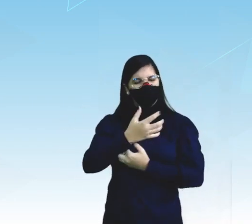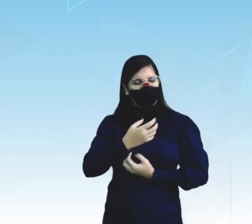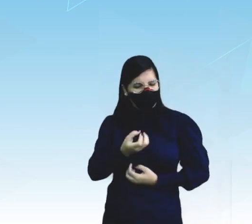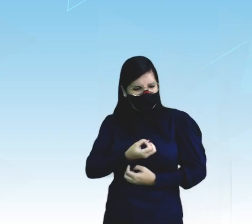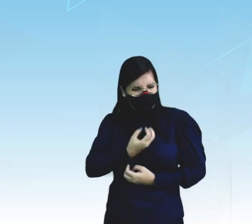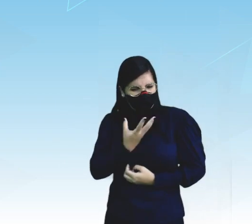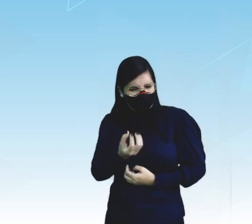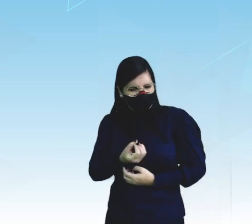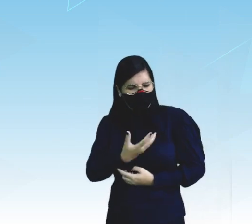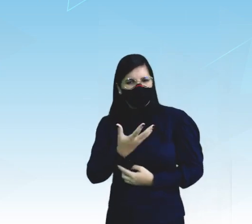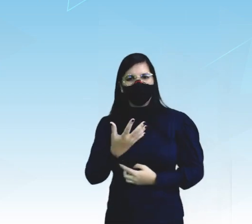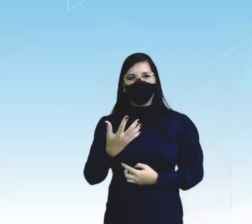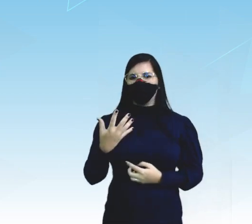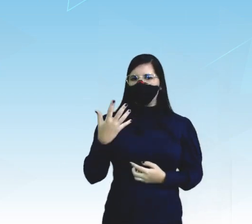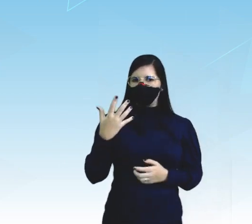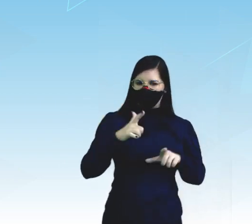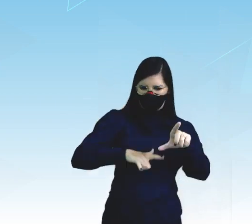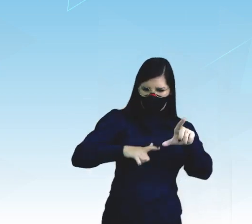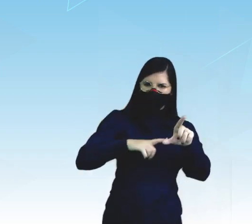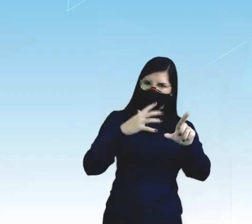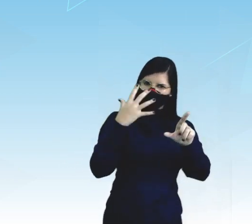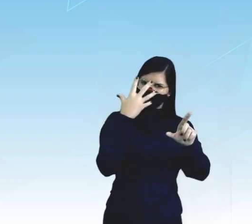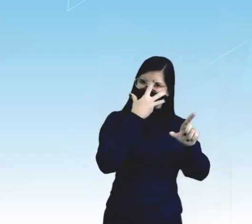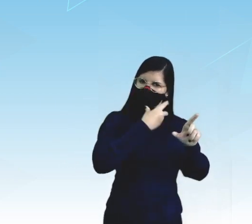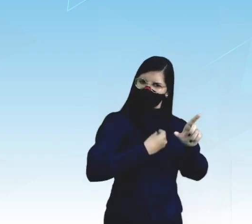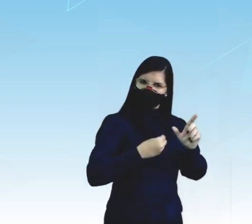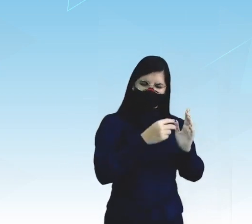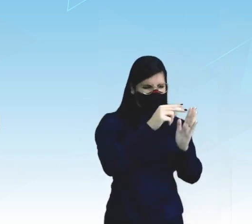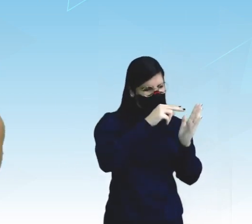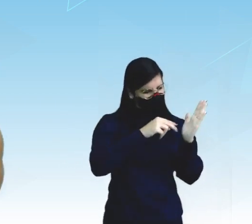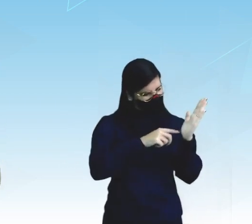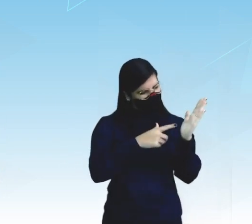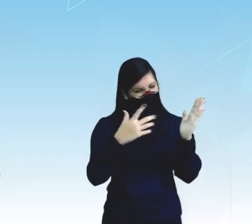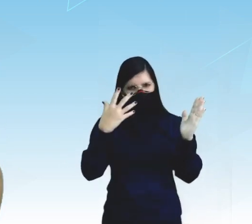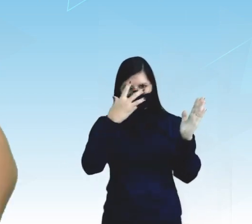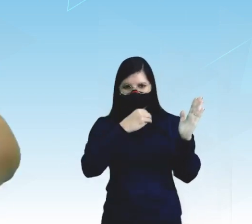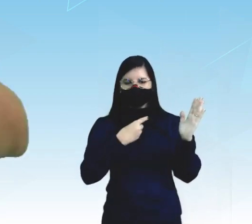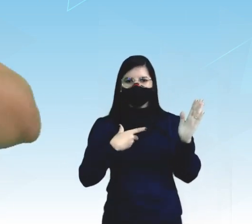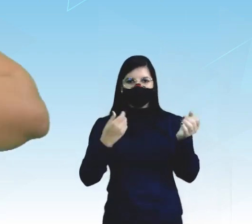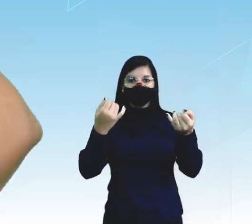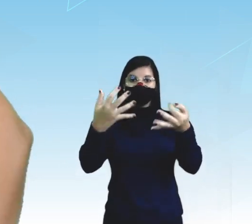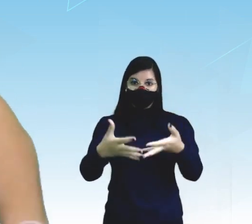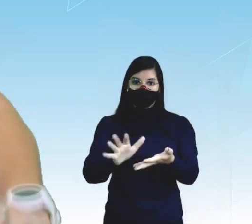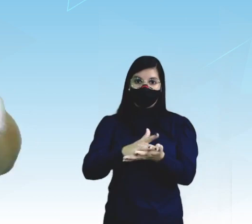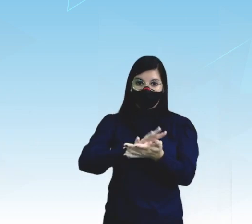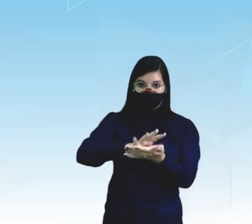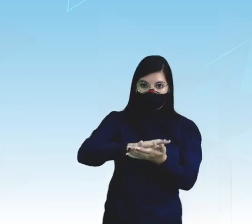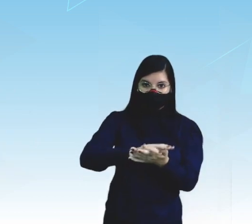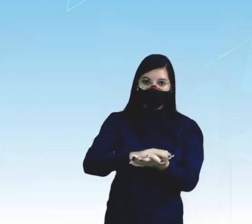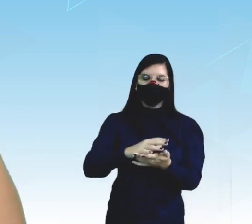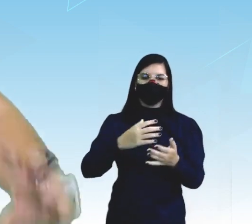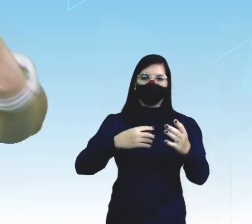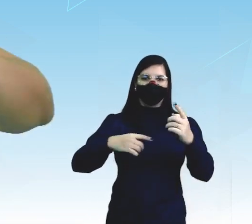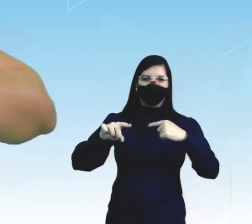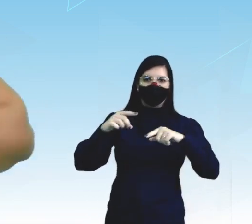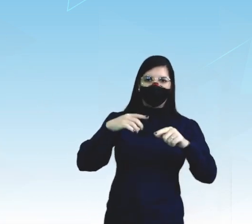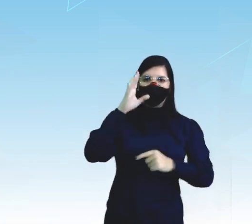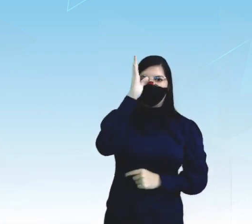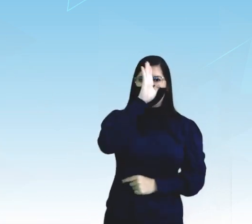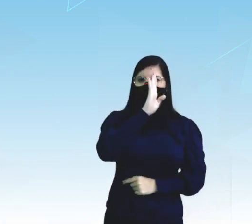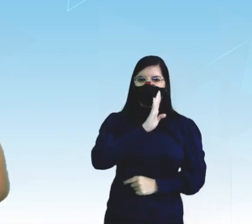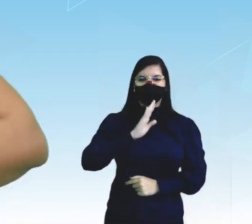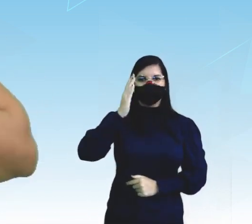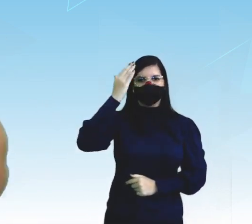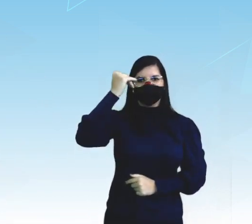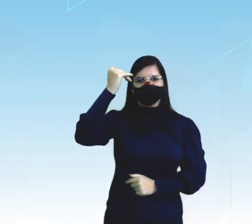músicas com as composições belíssimas. Então a gente falou um pouquinho do samba, né, da música popular brasileira, um pouquinho da história do